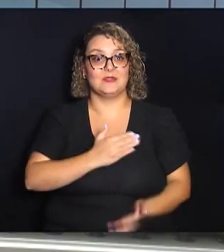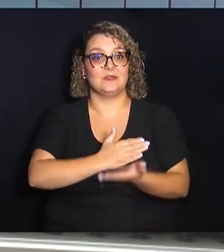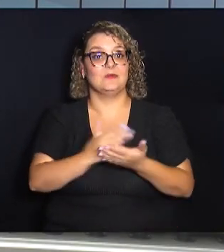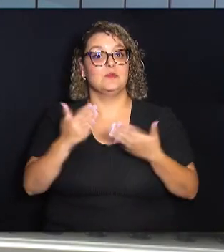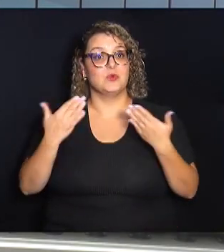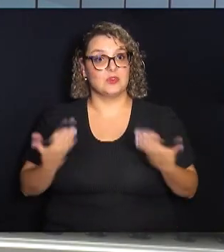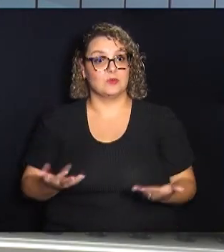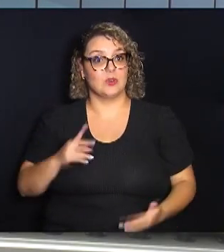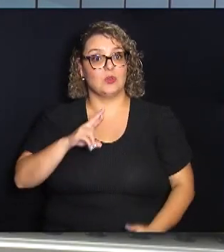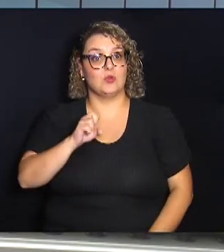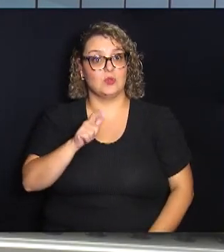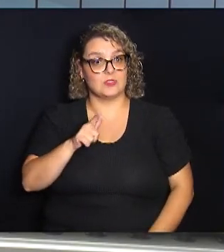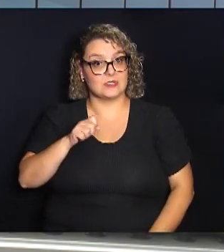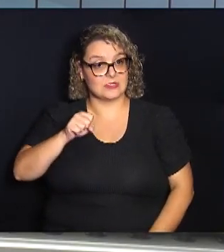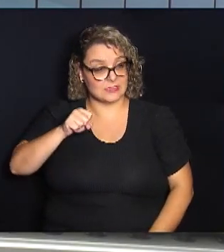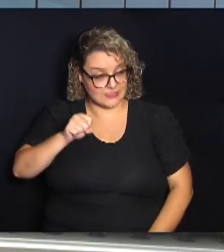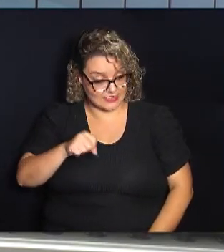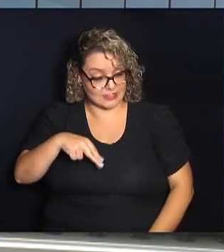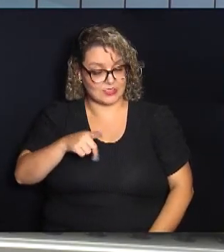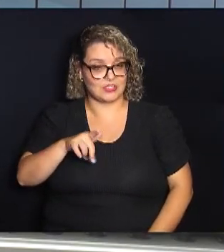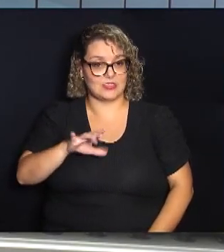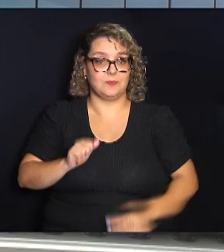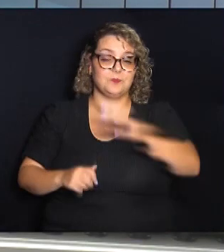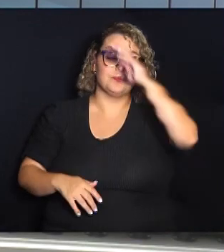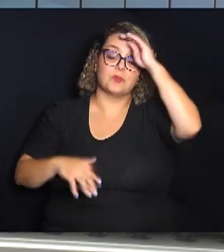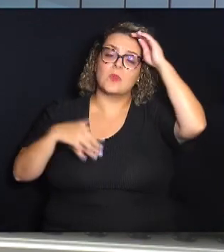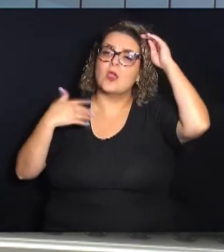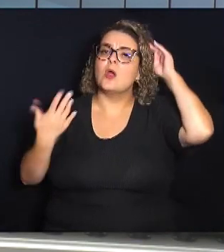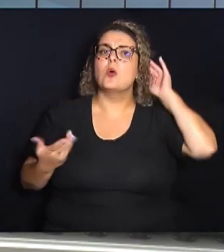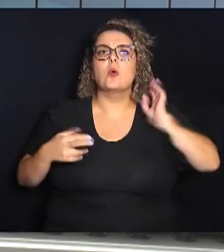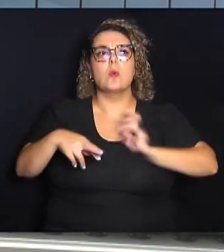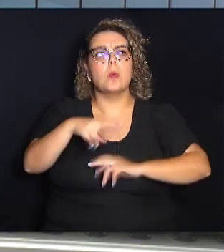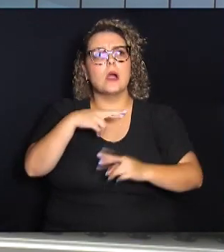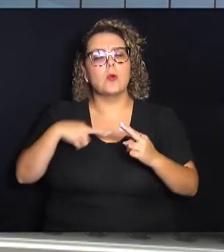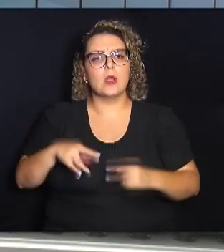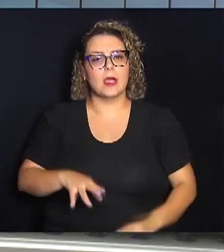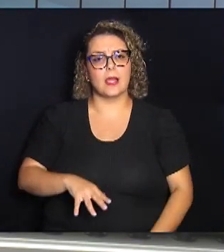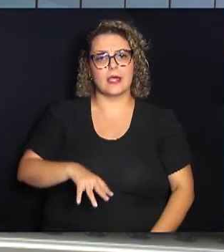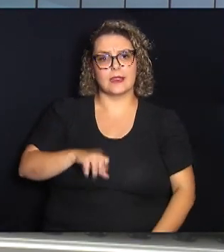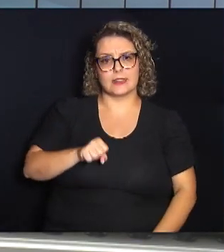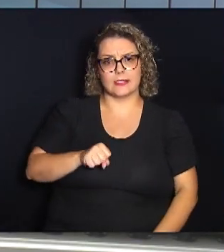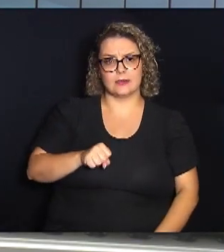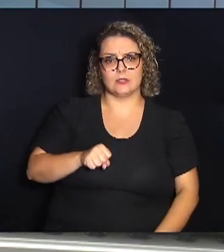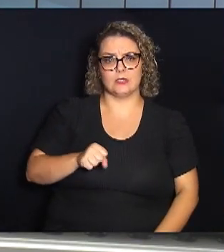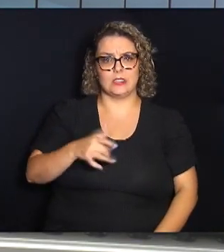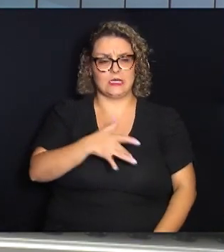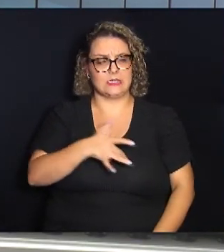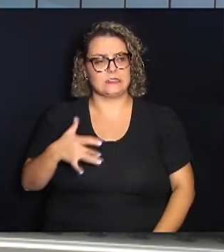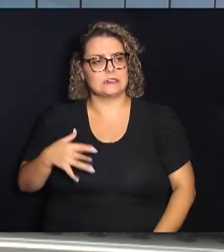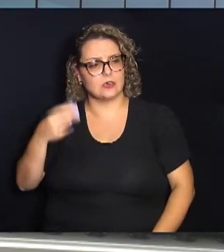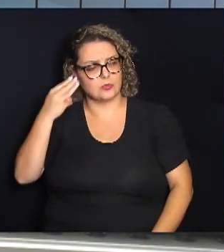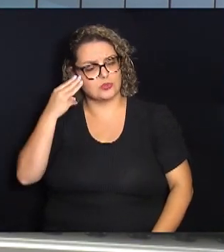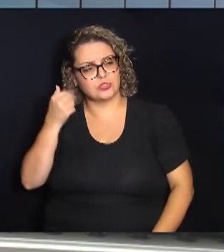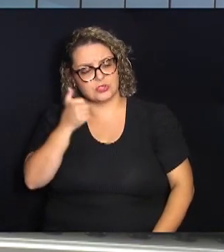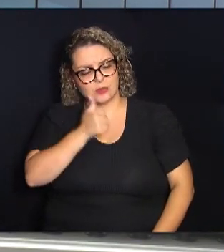então, Rosângela, falando qual que é a relação entre a menopausa e saúde mental da